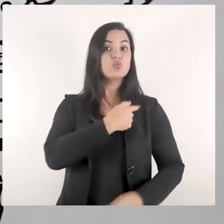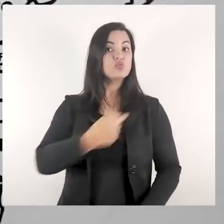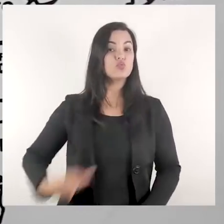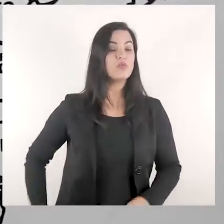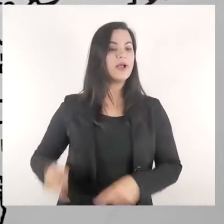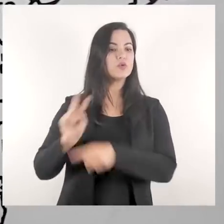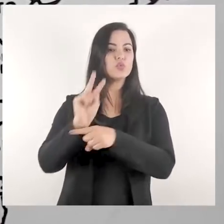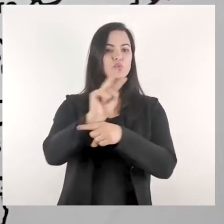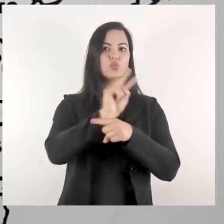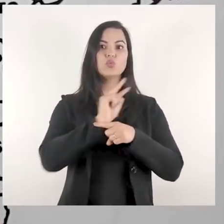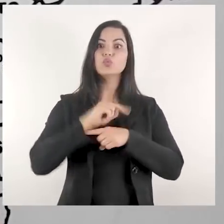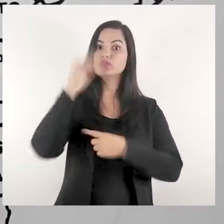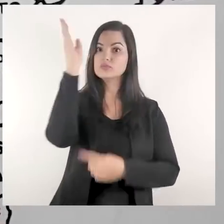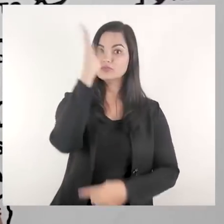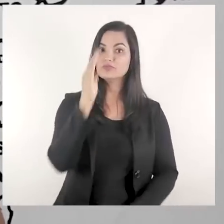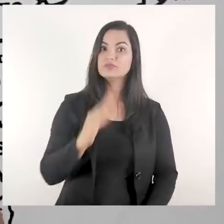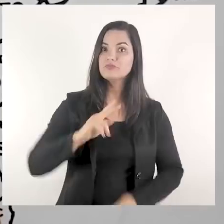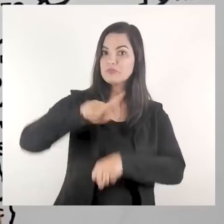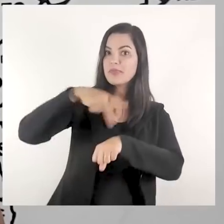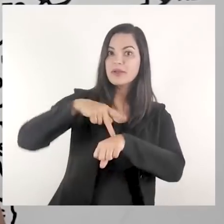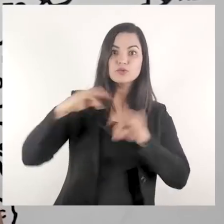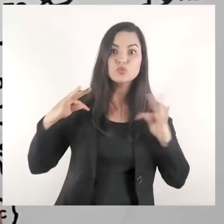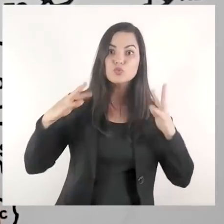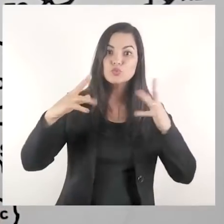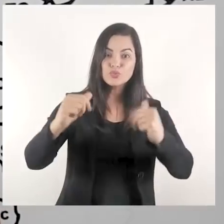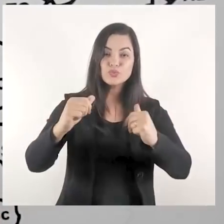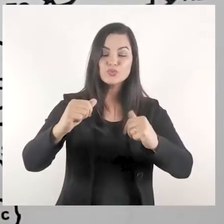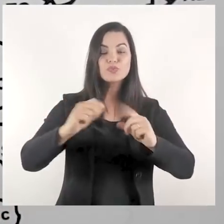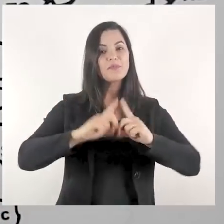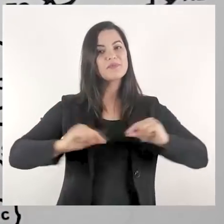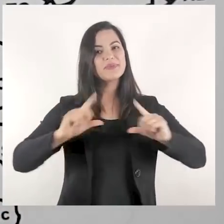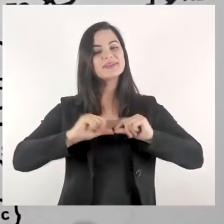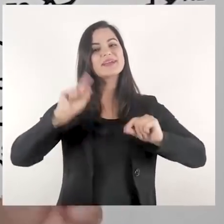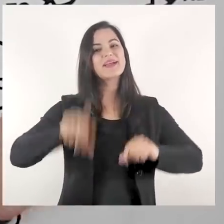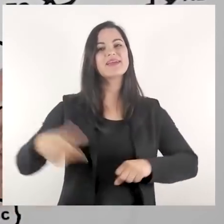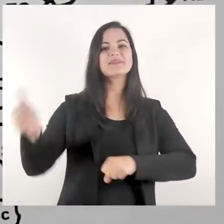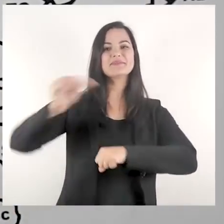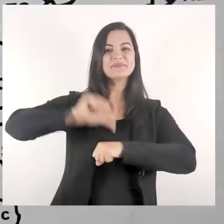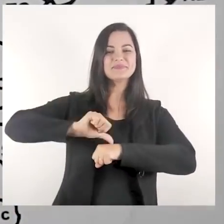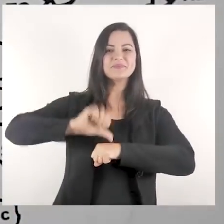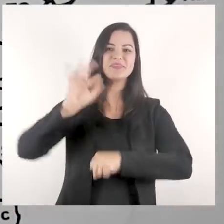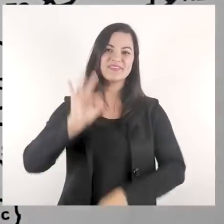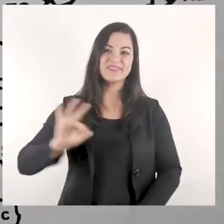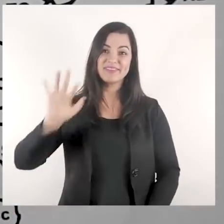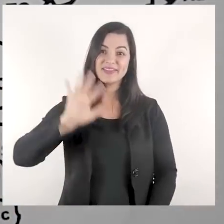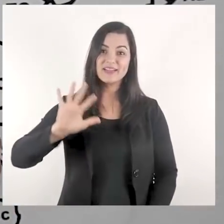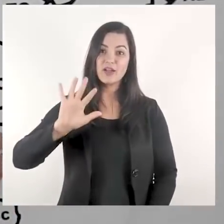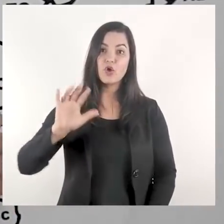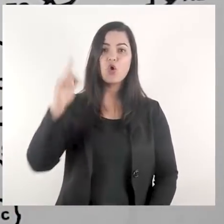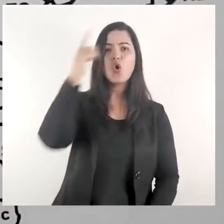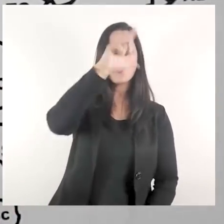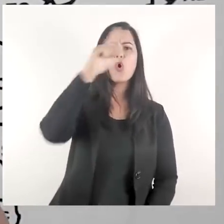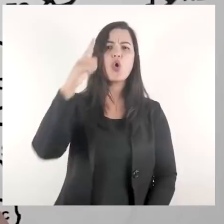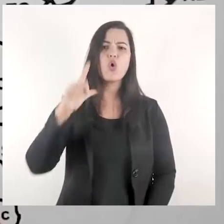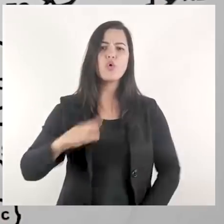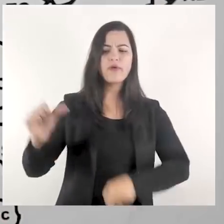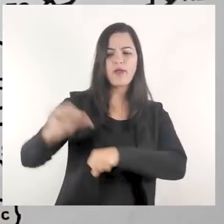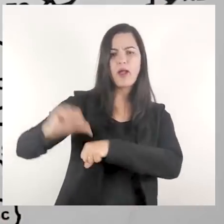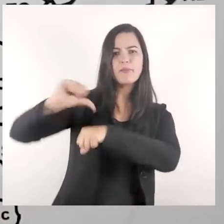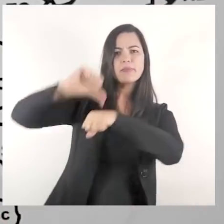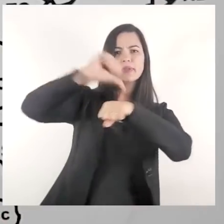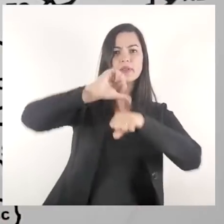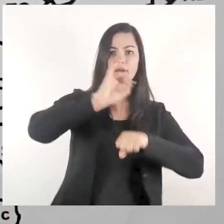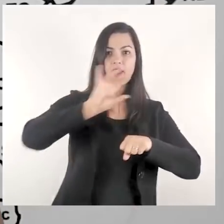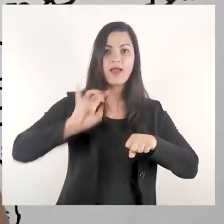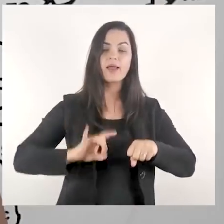país. Então, Brasília é uma capital federal. Essas outras que eu falei para vocês